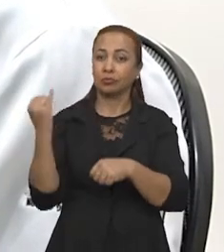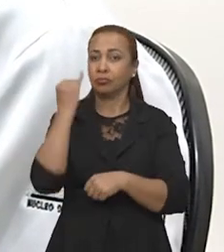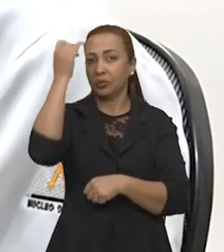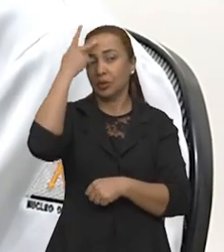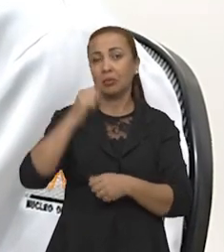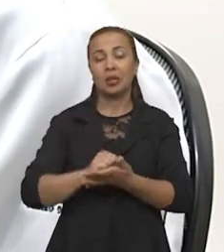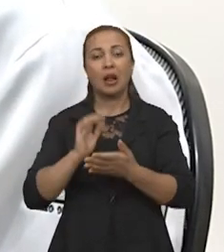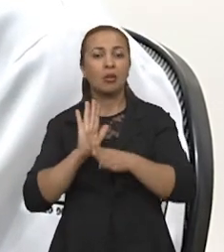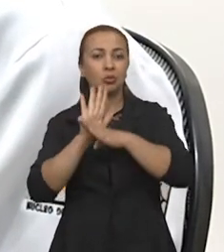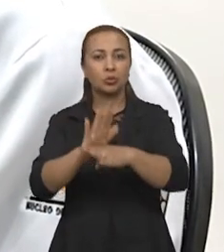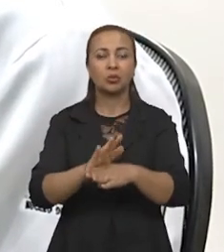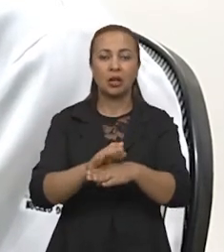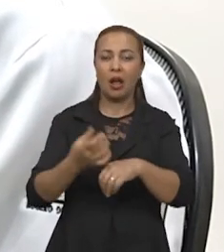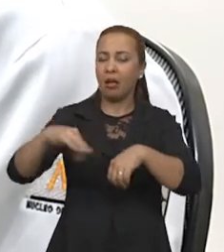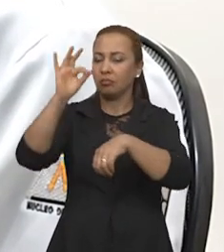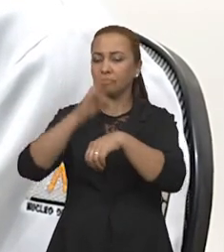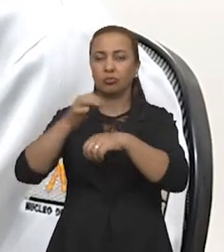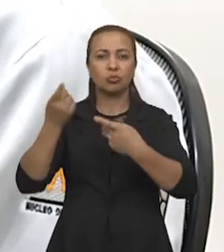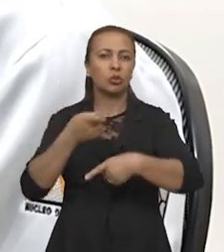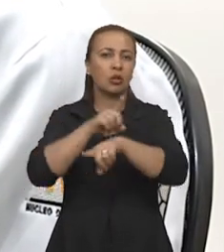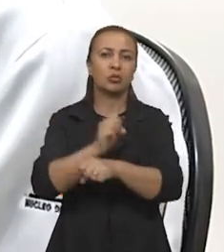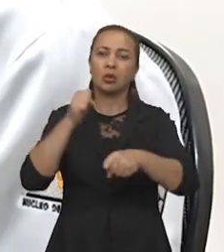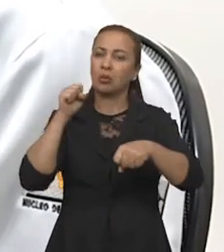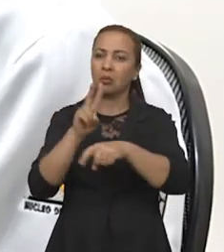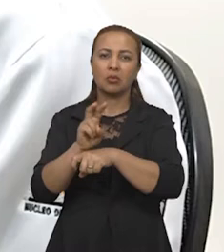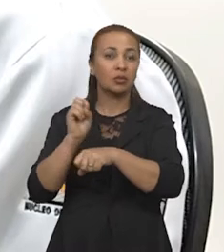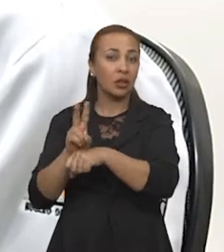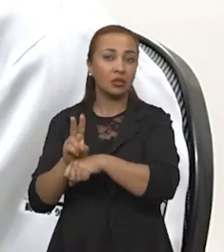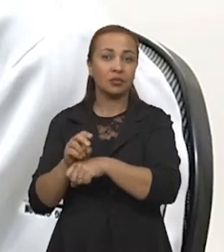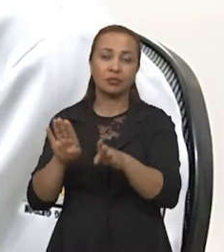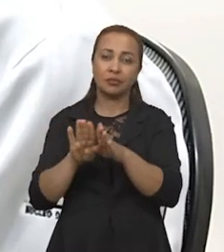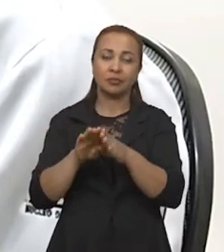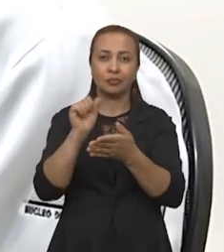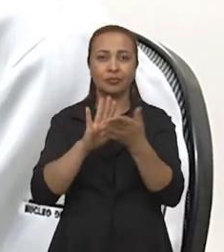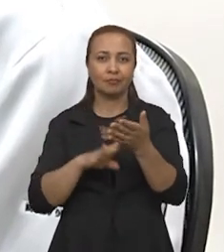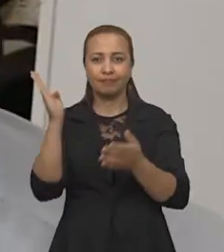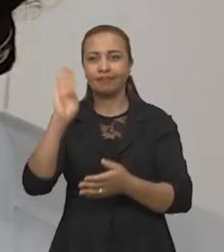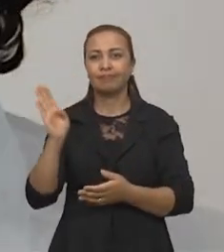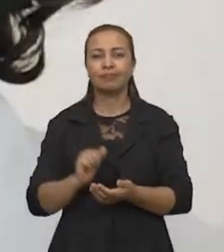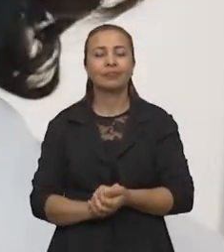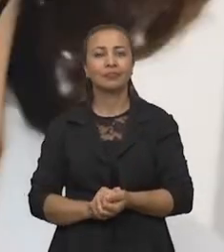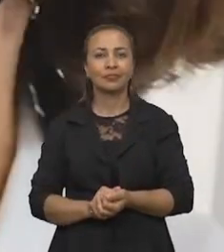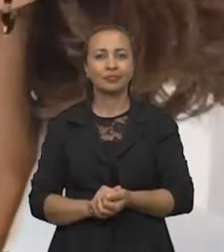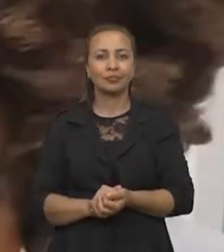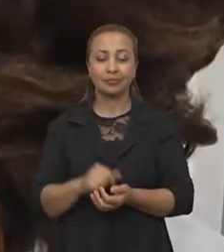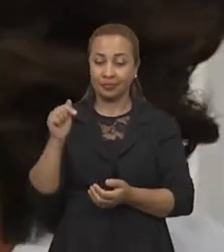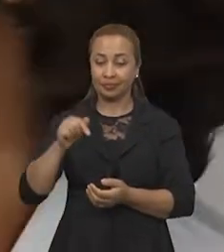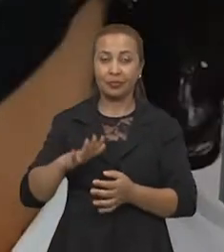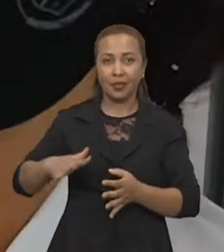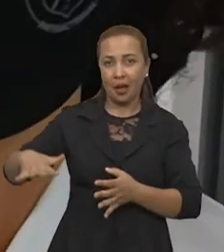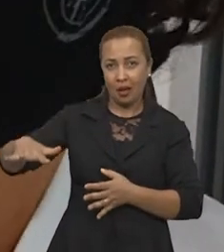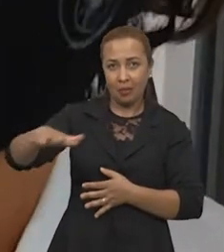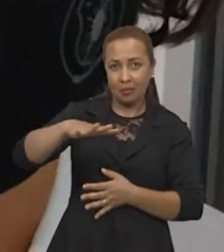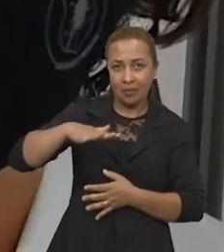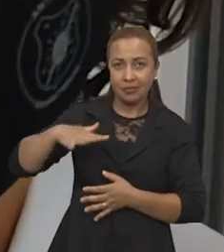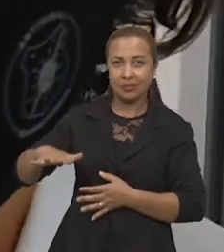atividade inseticida, repelente, antibacteriana e outros tipos de atividade biológica. Então aqui é o espaço